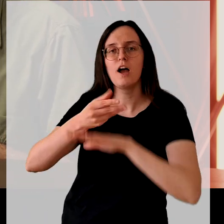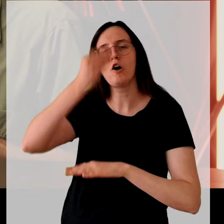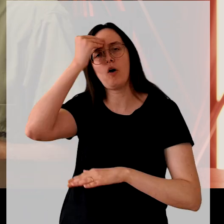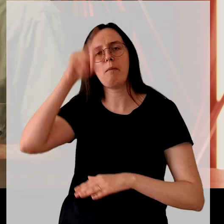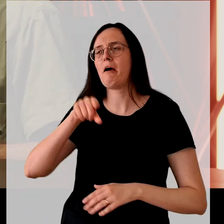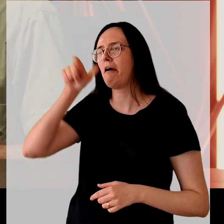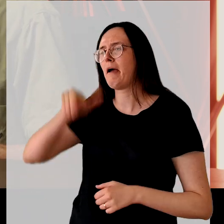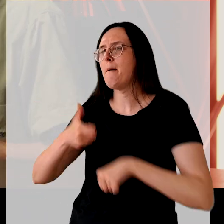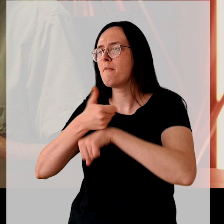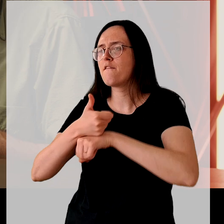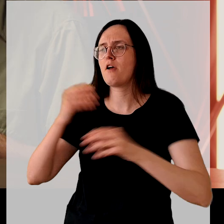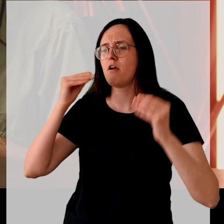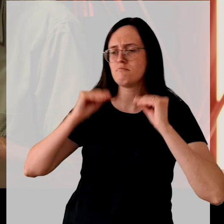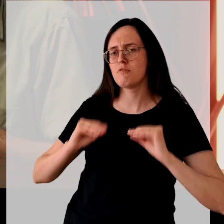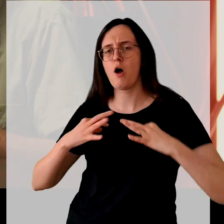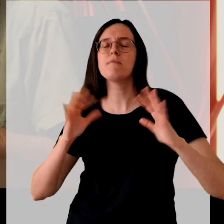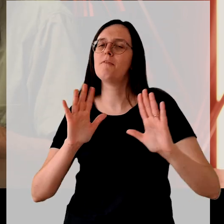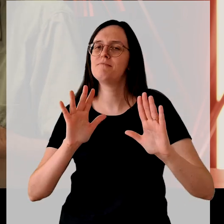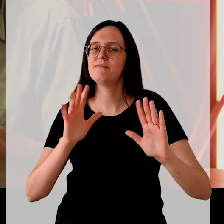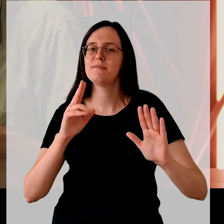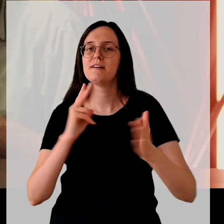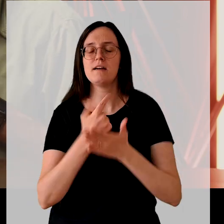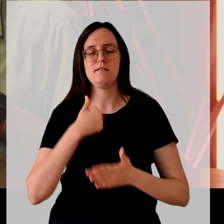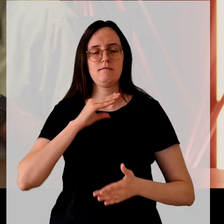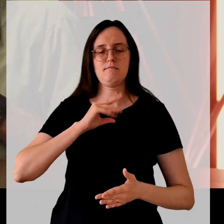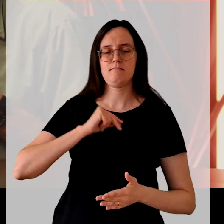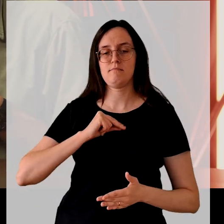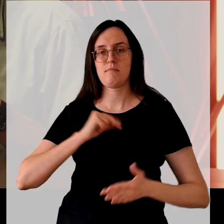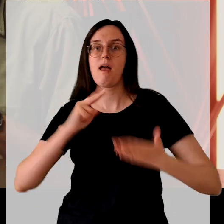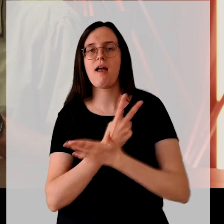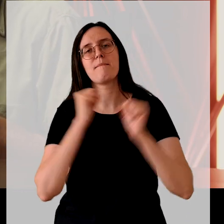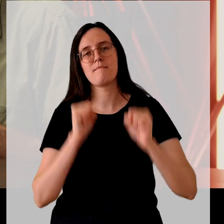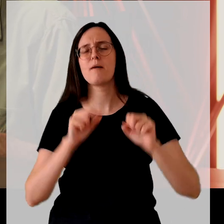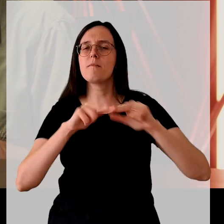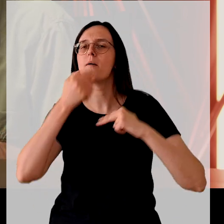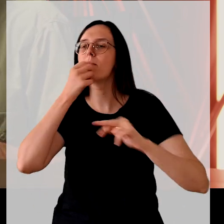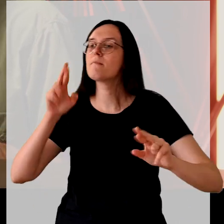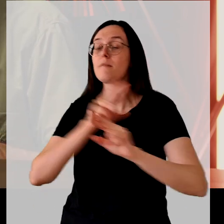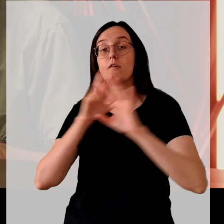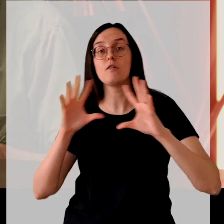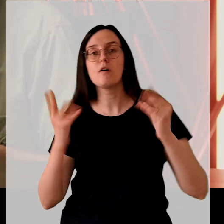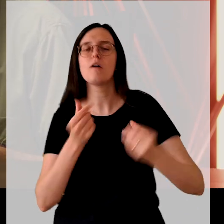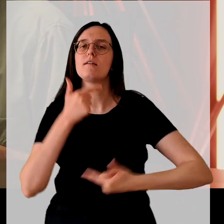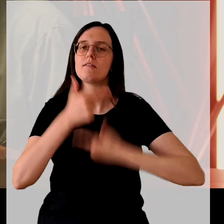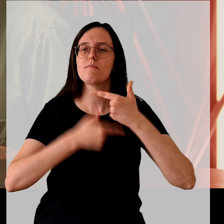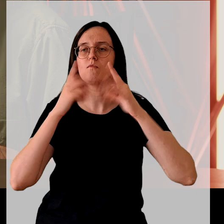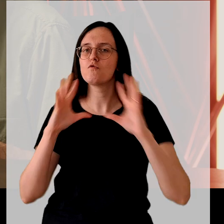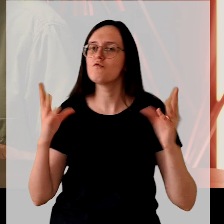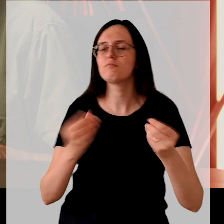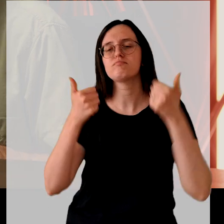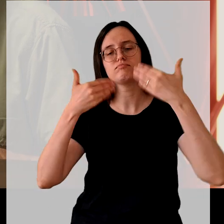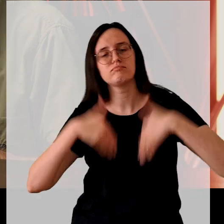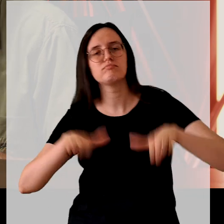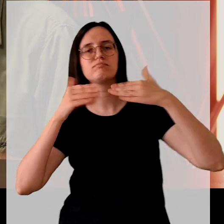set, a culpa é do figurinista. Não, a pessoa microfonou e errou o botão lá. Então, é bom ter uma boa relação com todo mundo para o trabalho